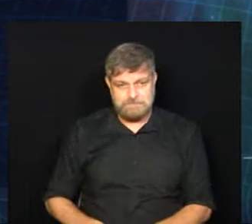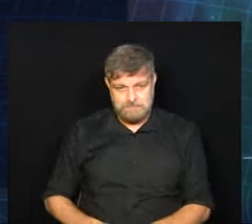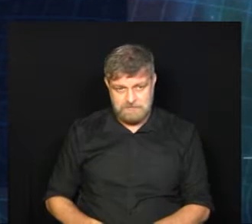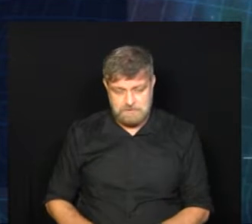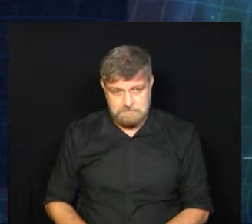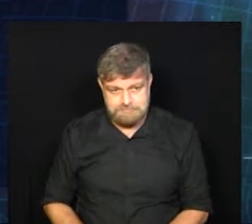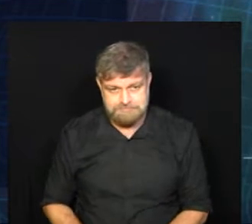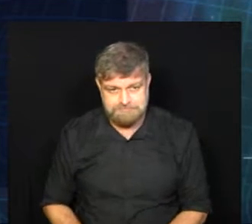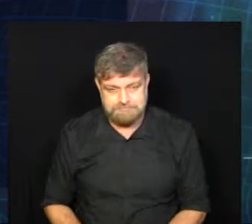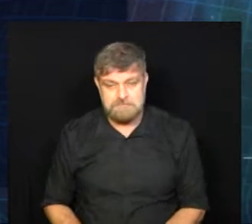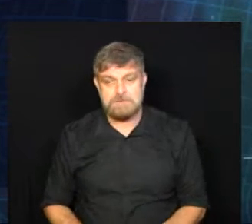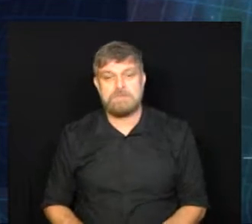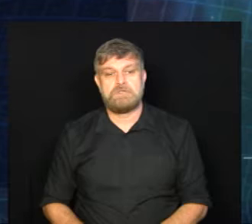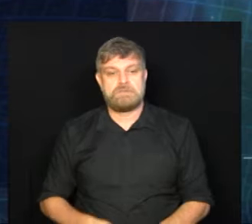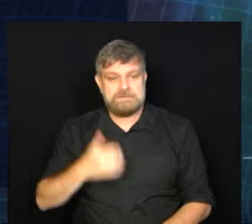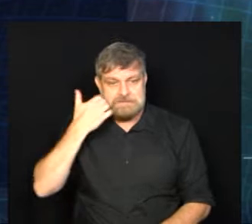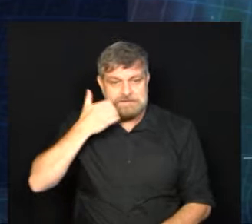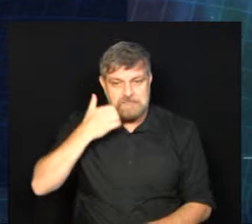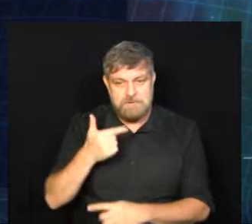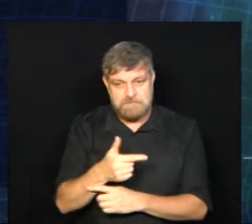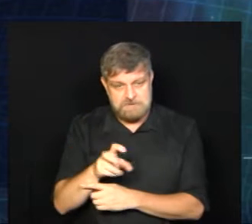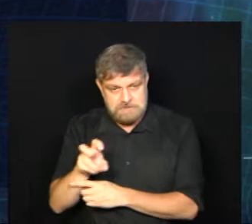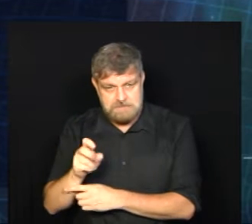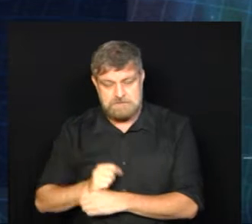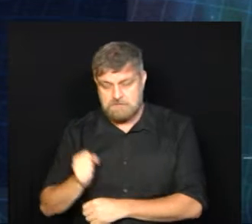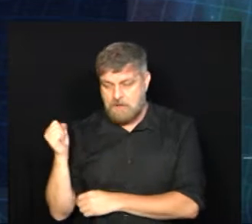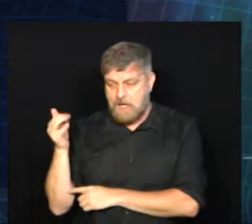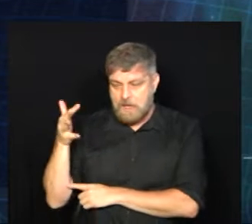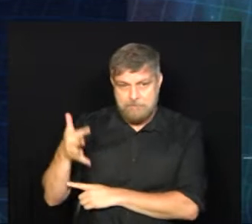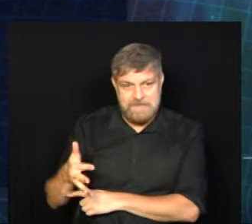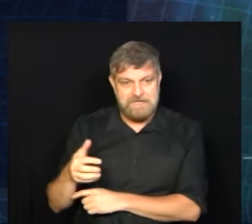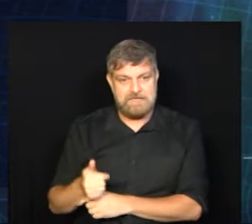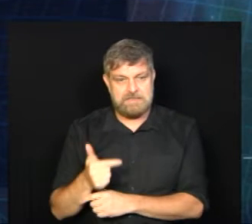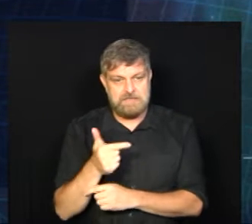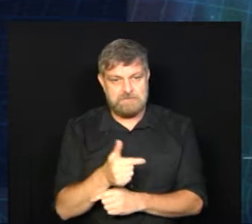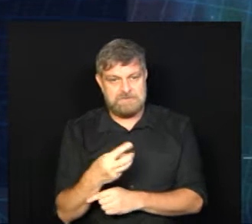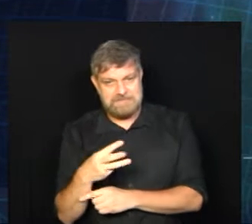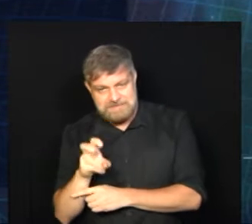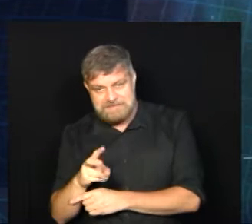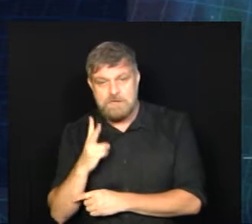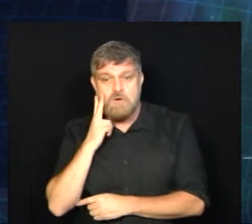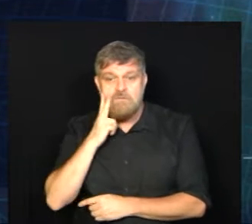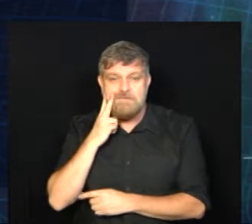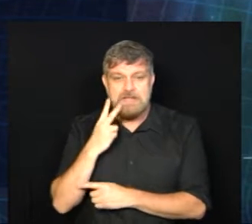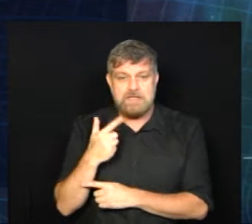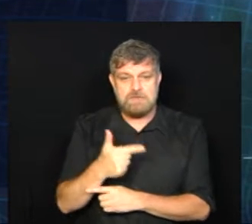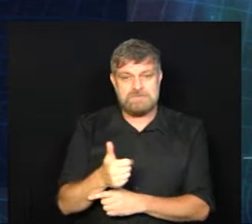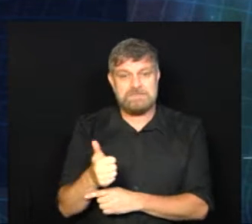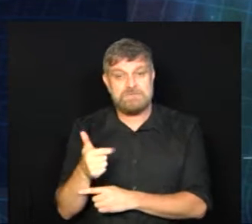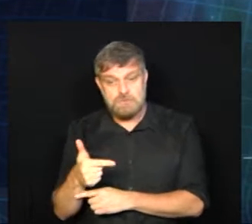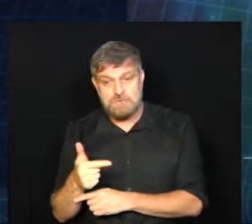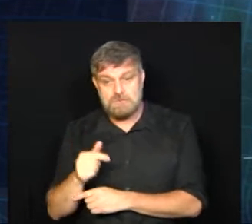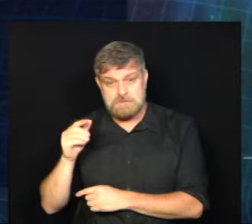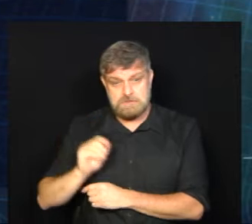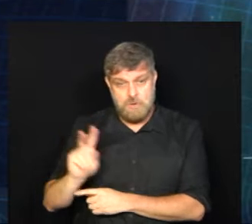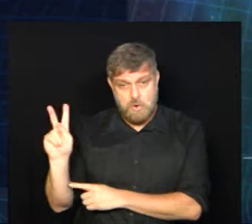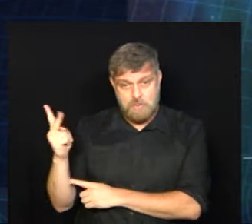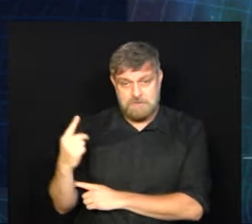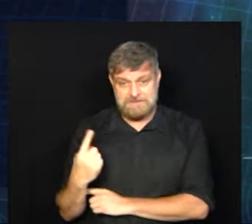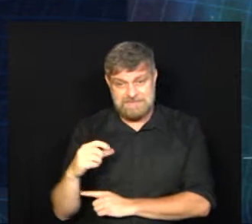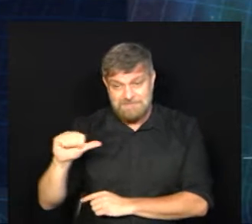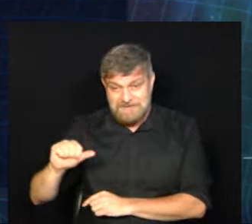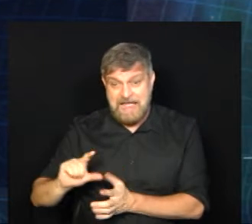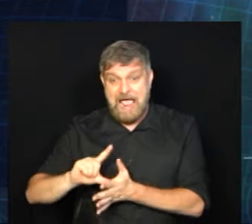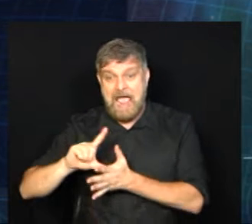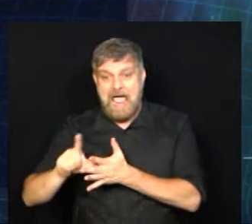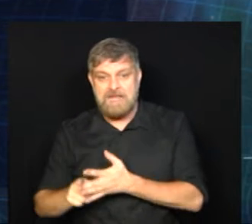255, Americana 235, Valinhos 212, Hortolândia 191. Na sequência, cidades com menos